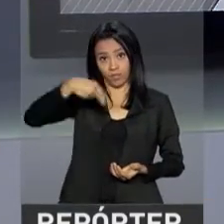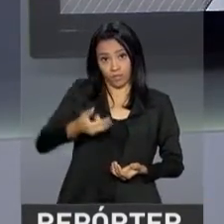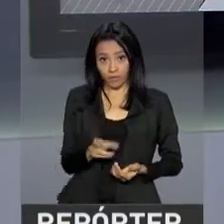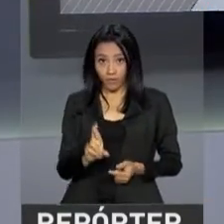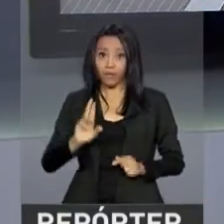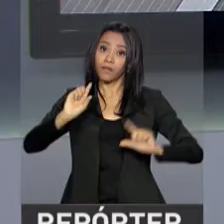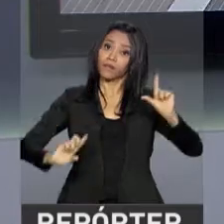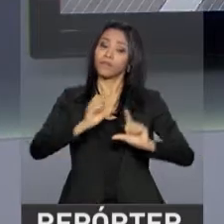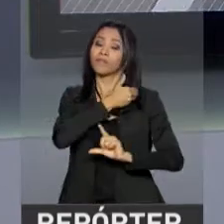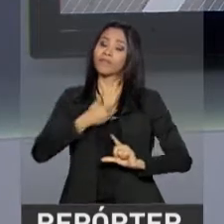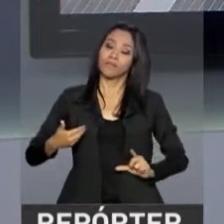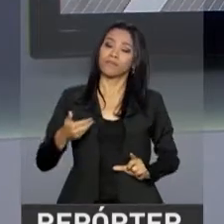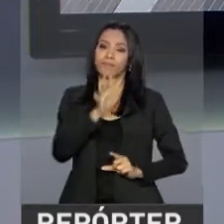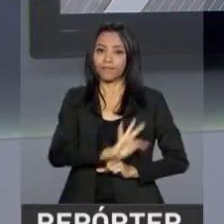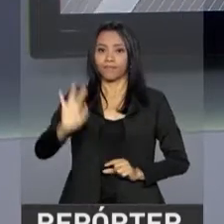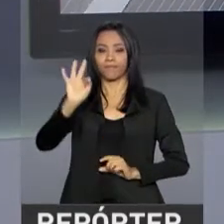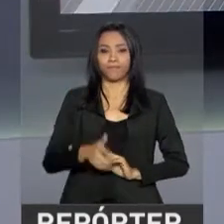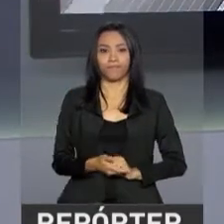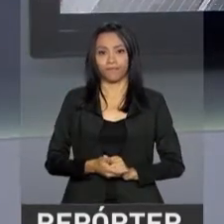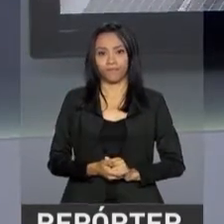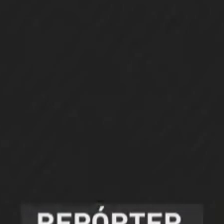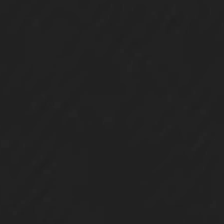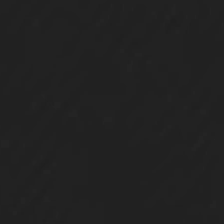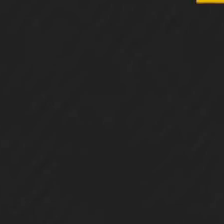com a gente aqui na nbr a tv do governo federal